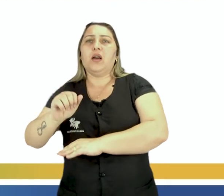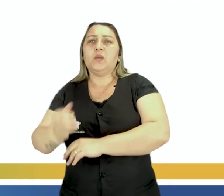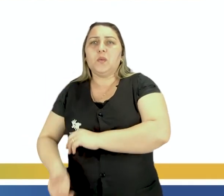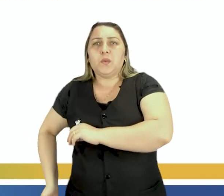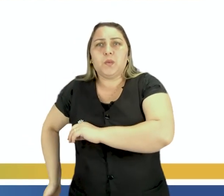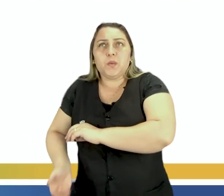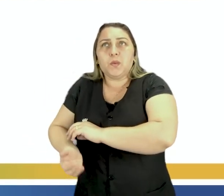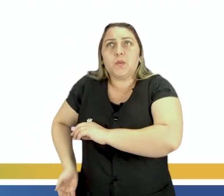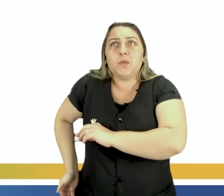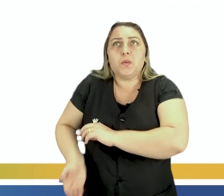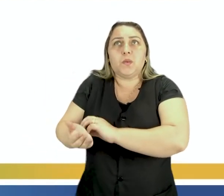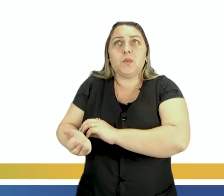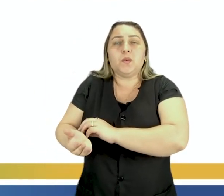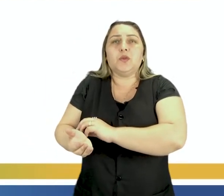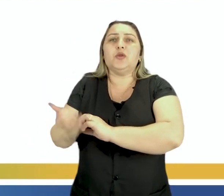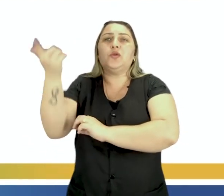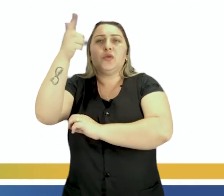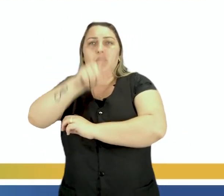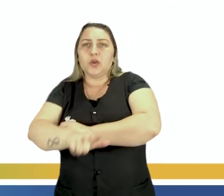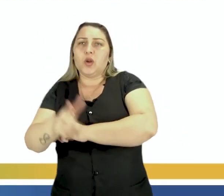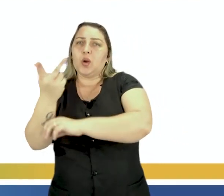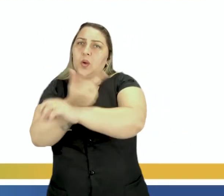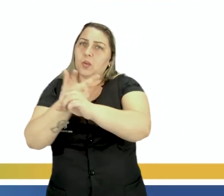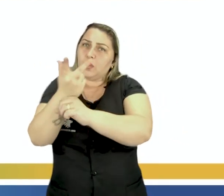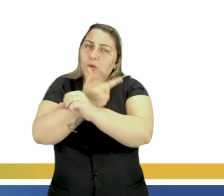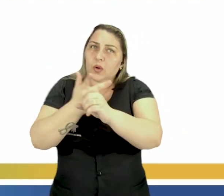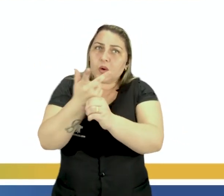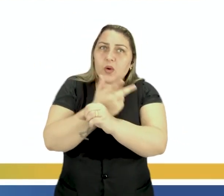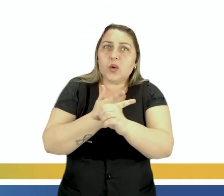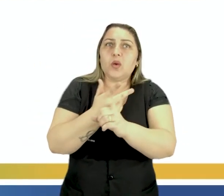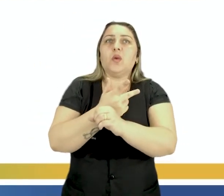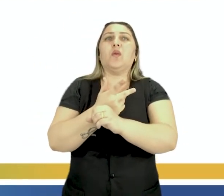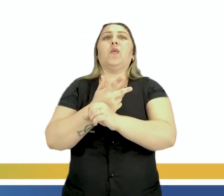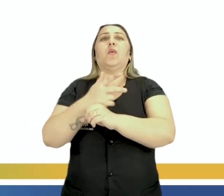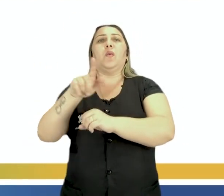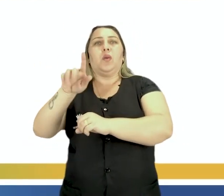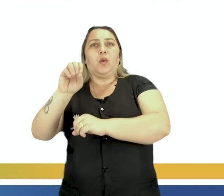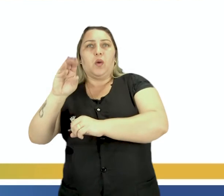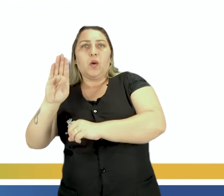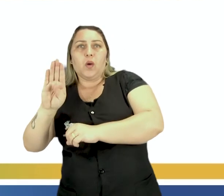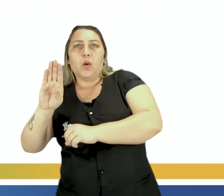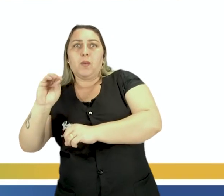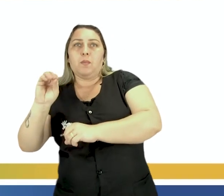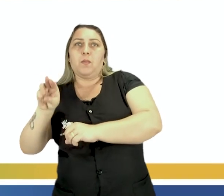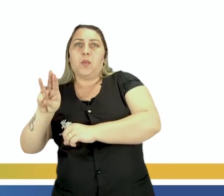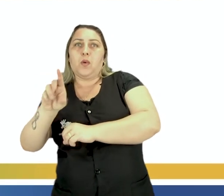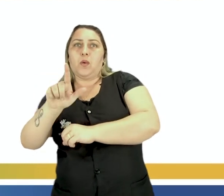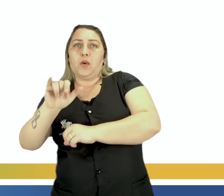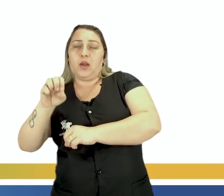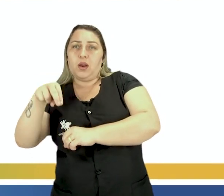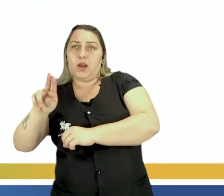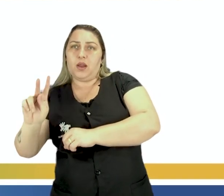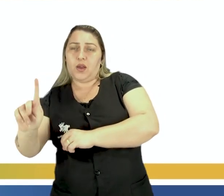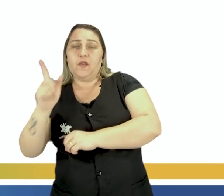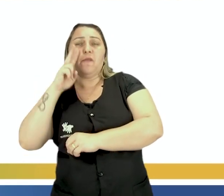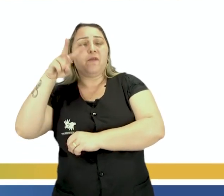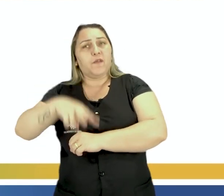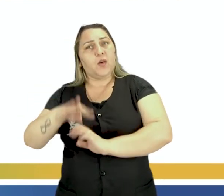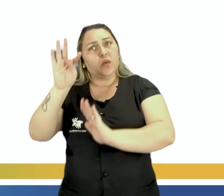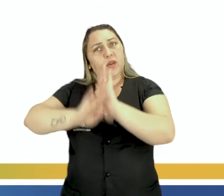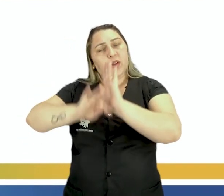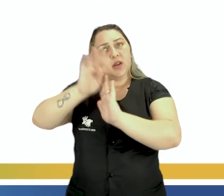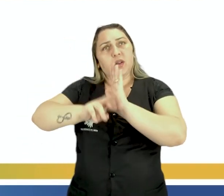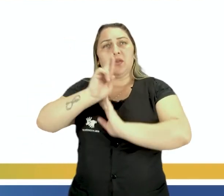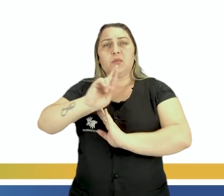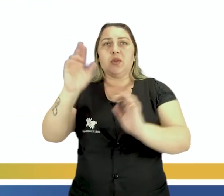boliche? Novamente, procurem pela ação go bowling que vocês vão encontrar a resposta, ok? Então, dê mais uma olhadinha no texto e vamos